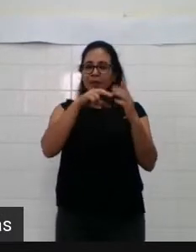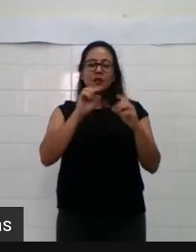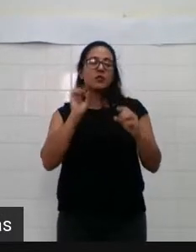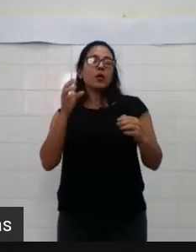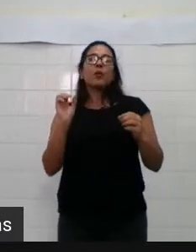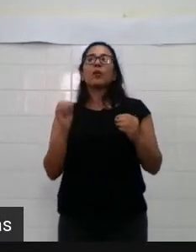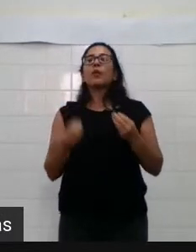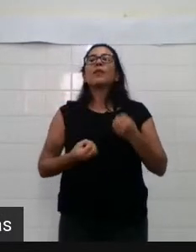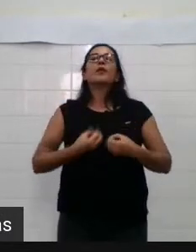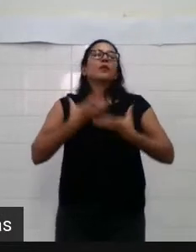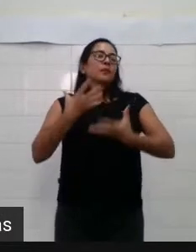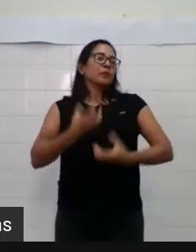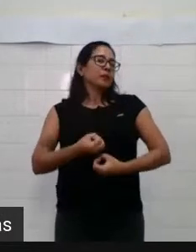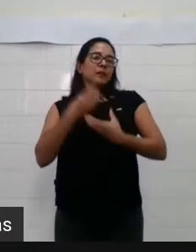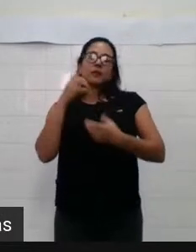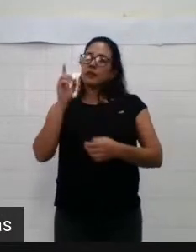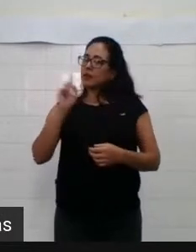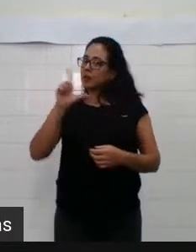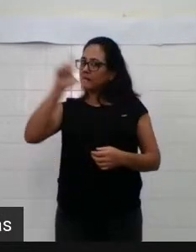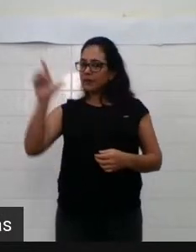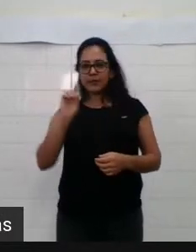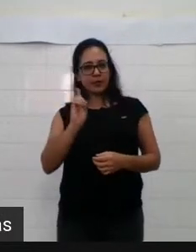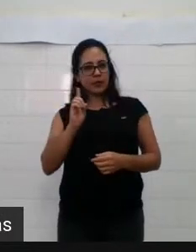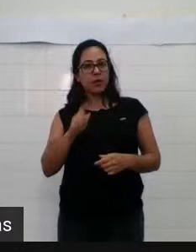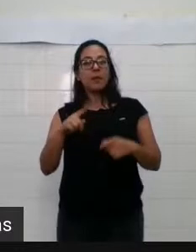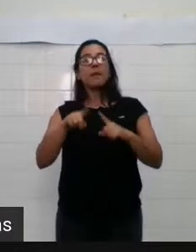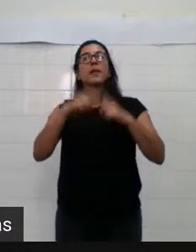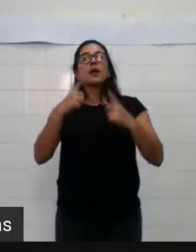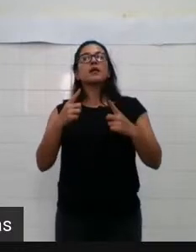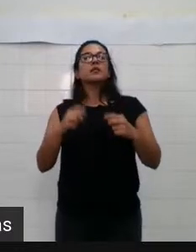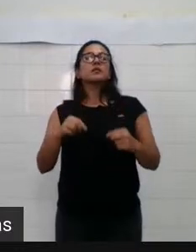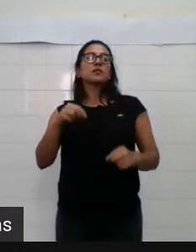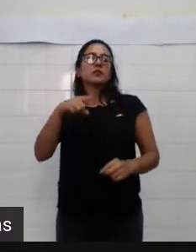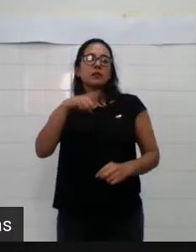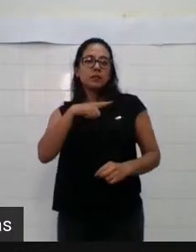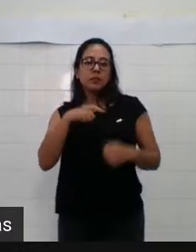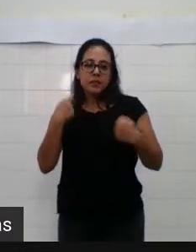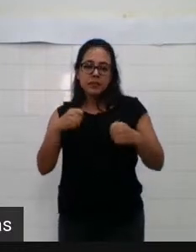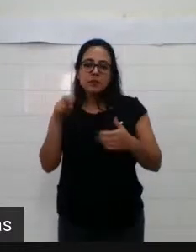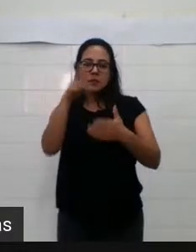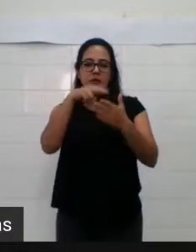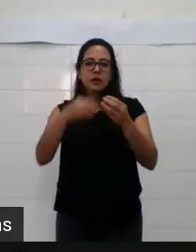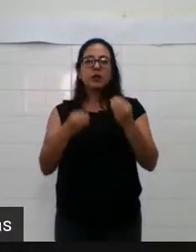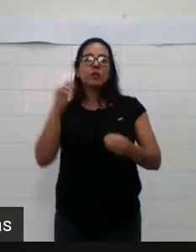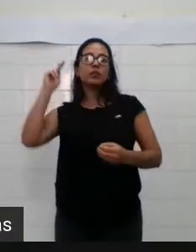mas o caráter filosófico que esse texto tem é